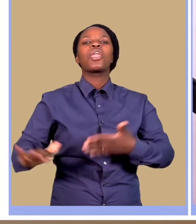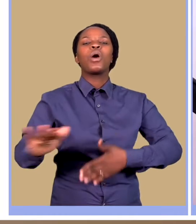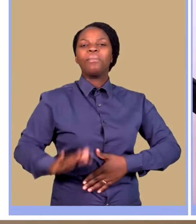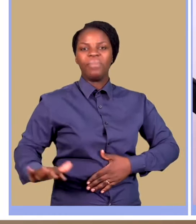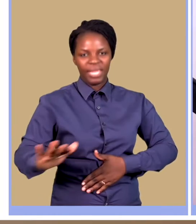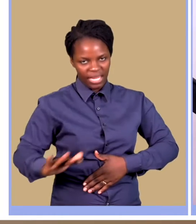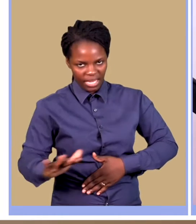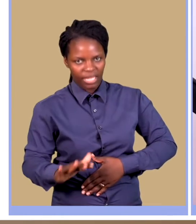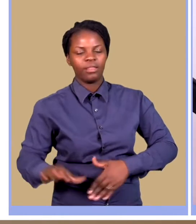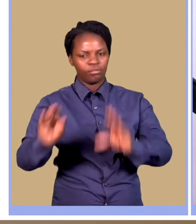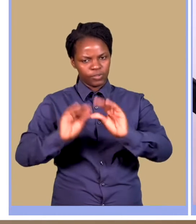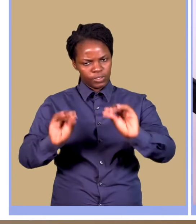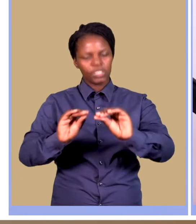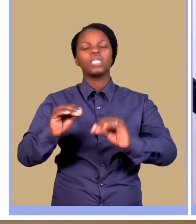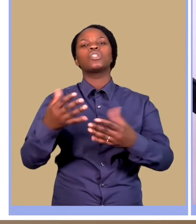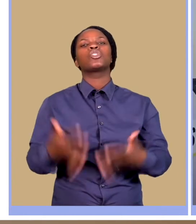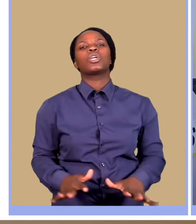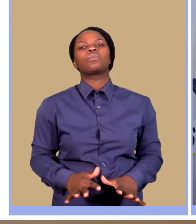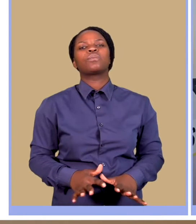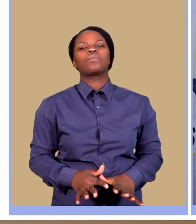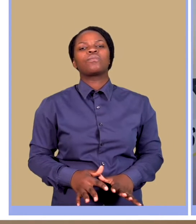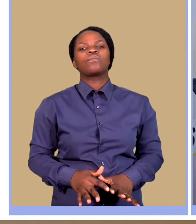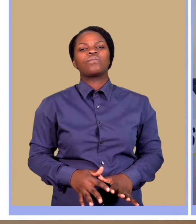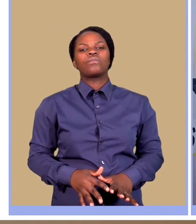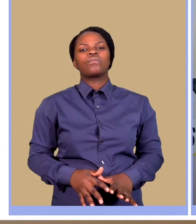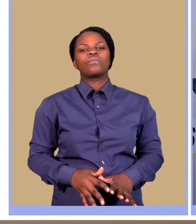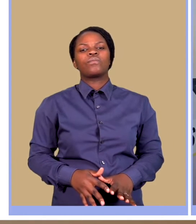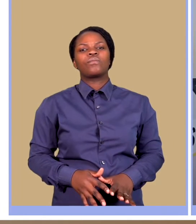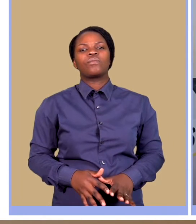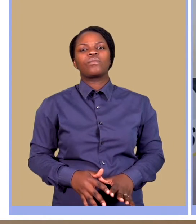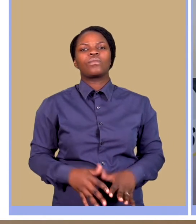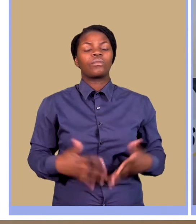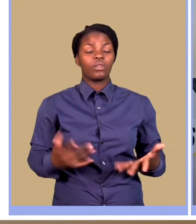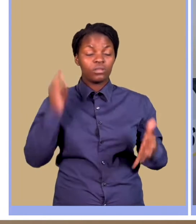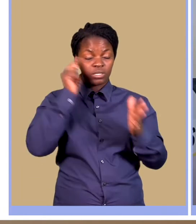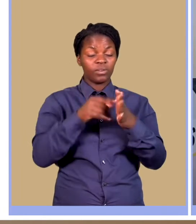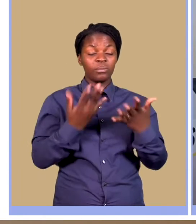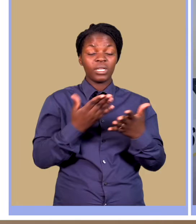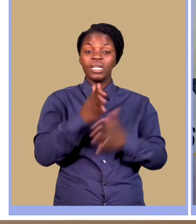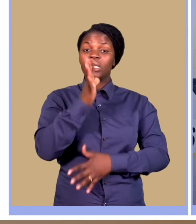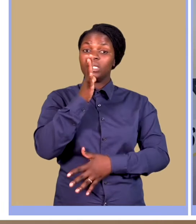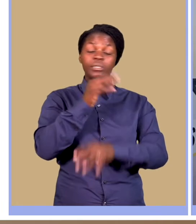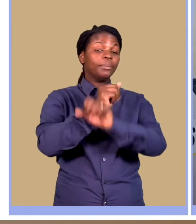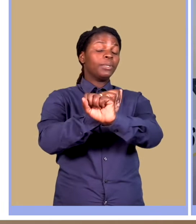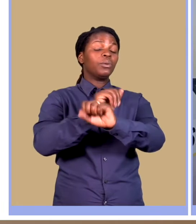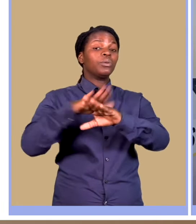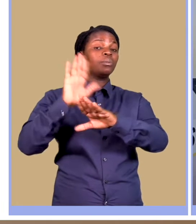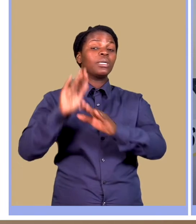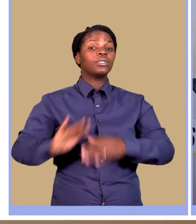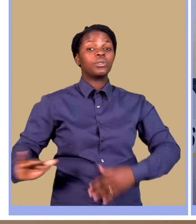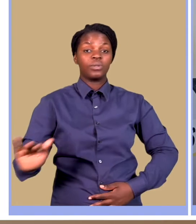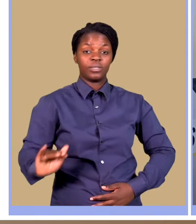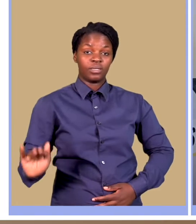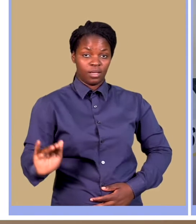do próprio perigo que o lixo traz na nossa sociedade e e também nas nossas escolas.